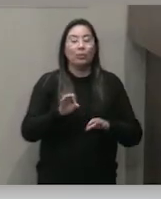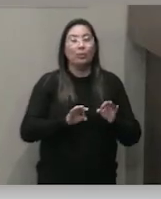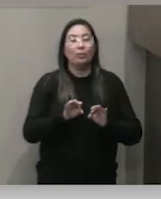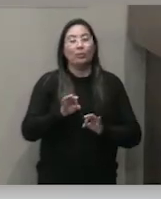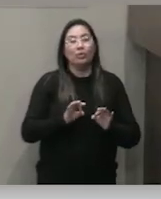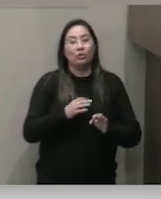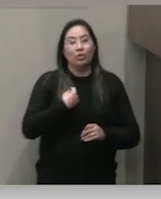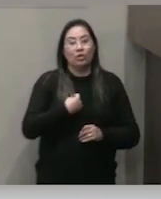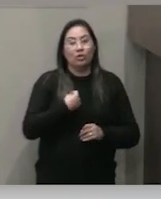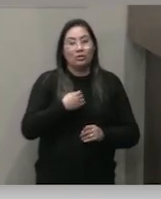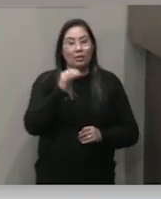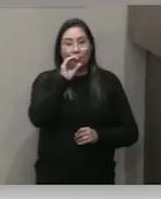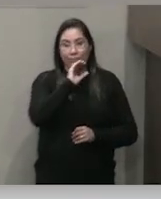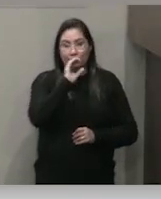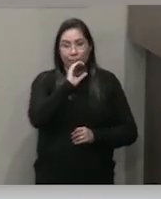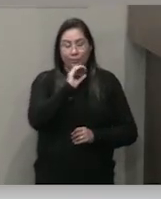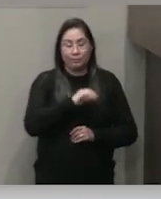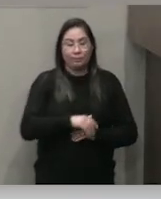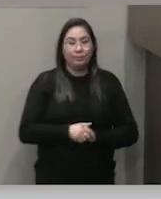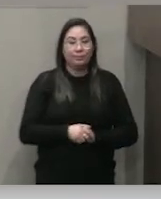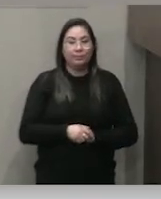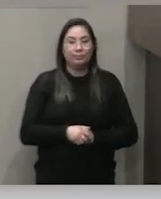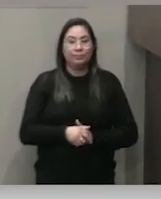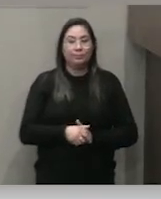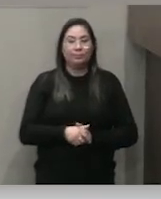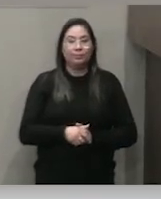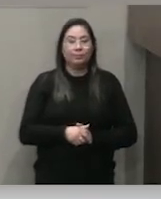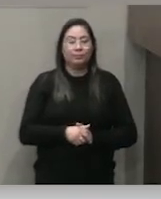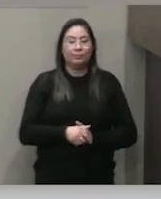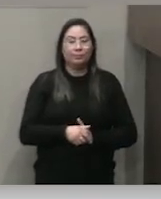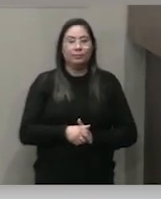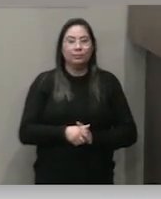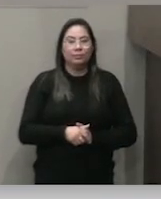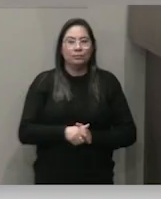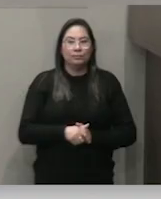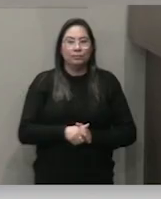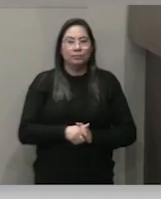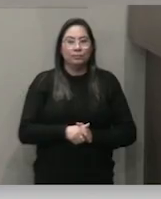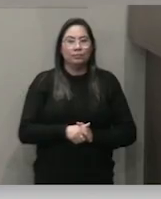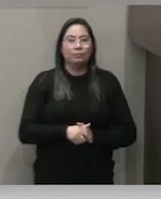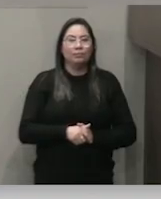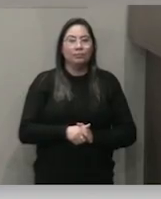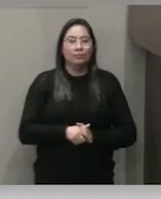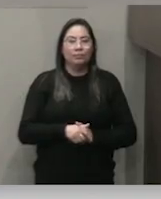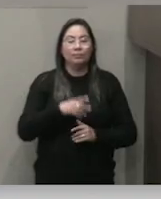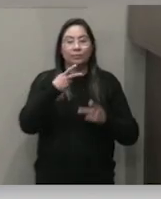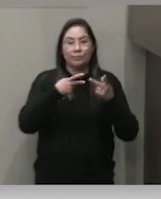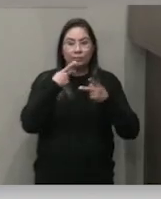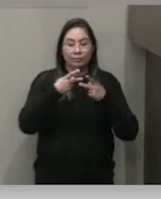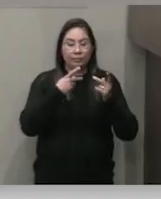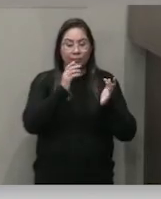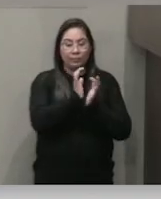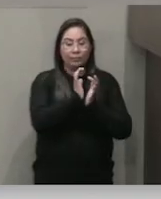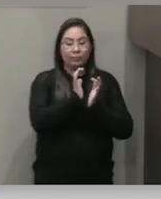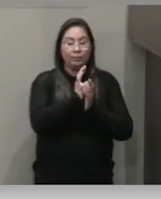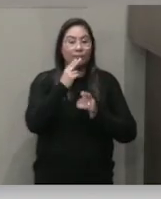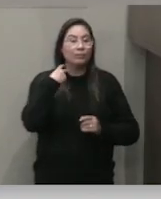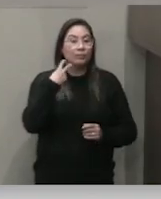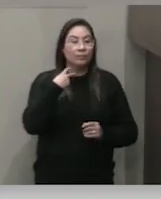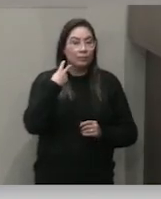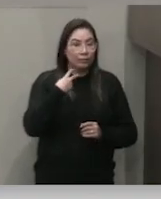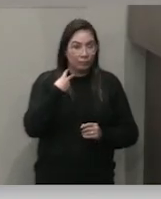que está em regime de urgência. Quero dizer para os colegas vereadores que a categoria